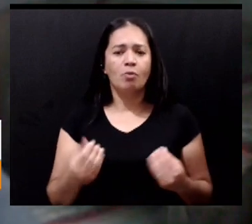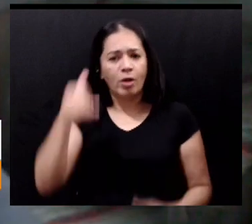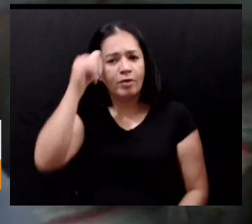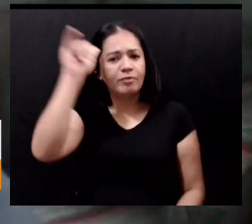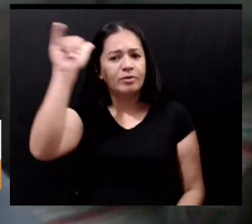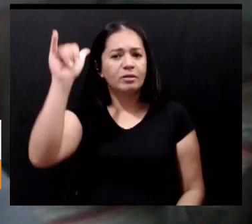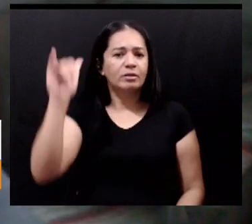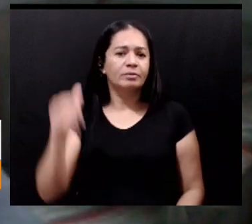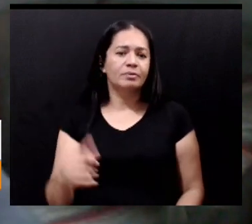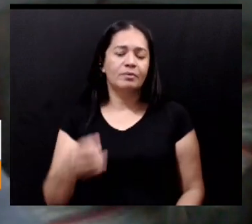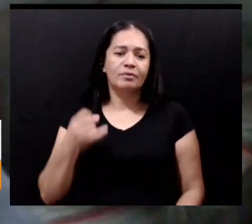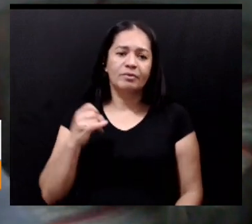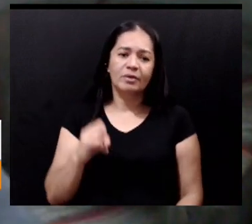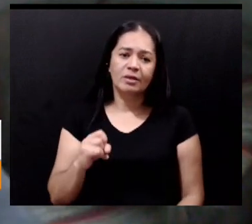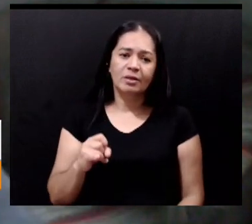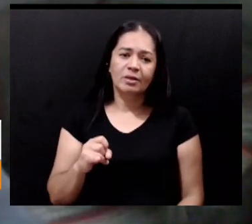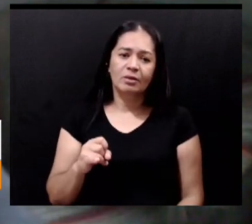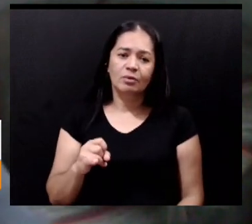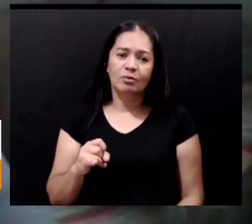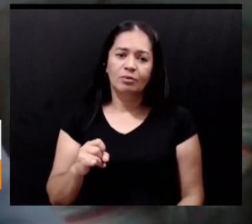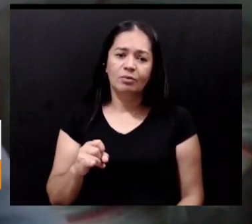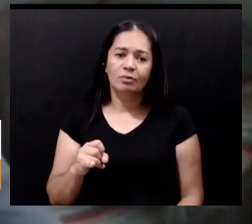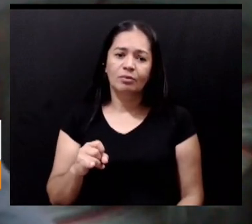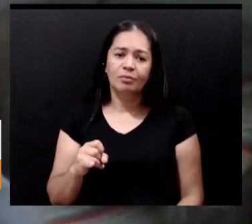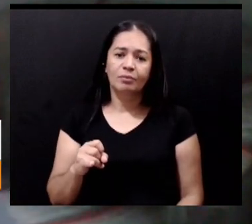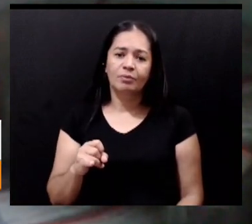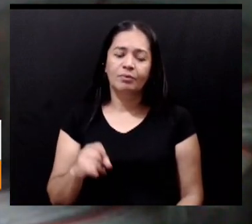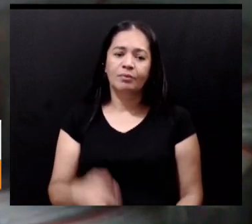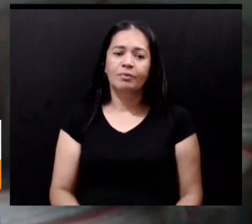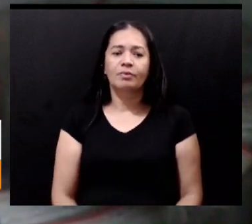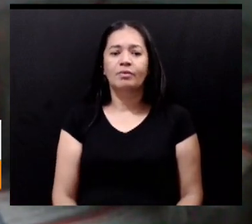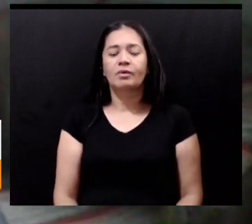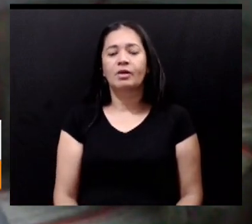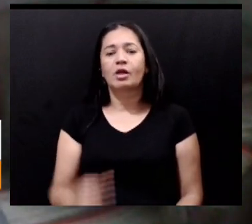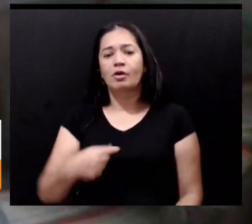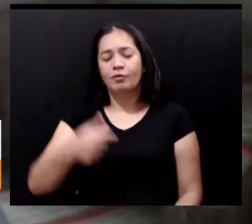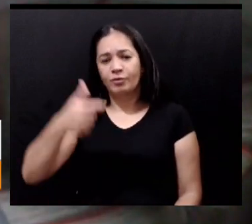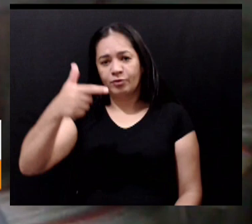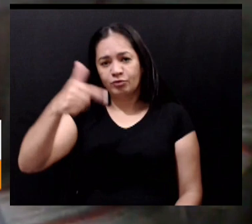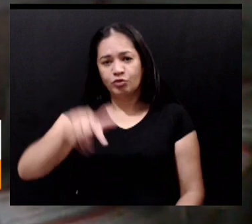Talvez o primeiro, como eu vou me repetir aqui, né? A primeira